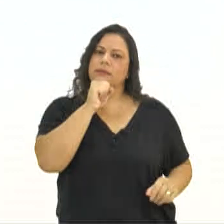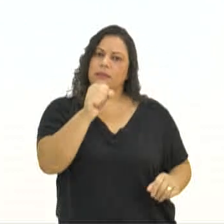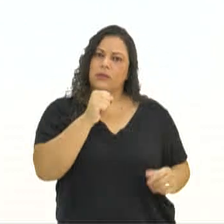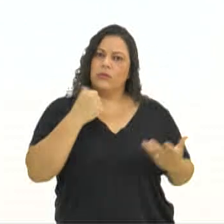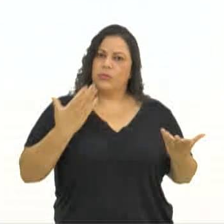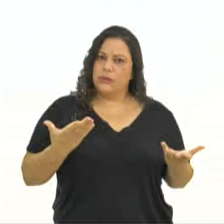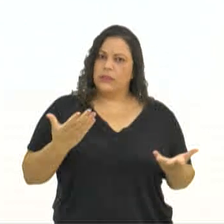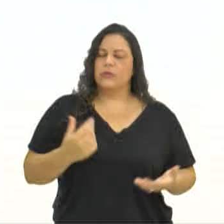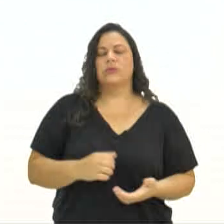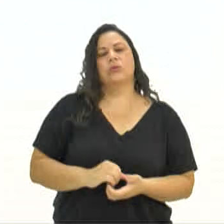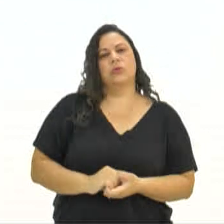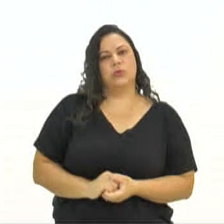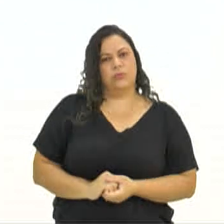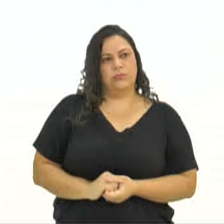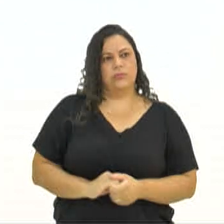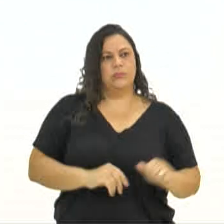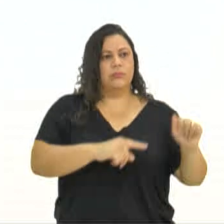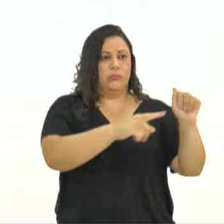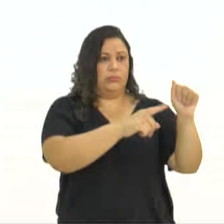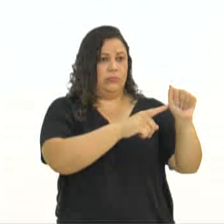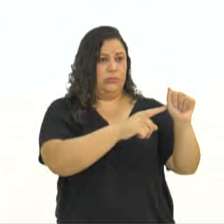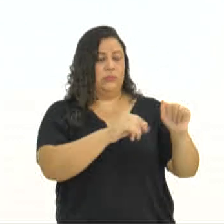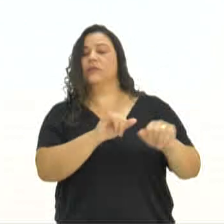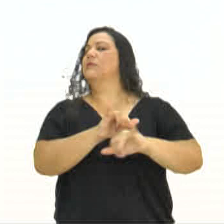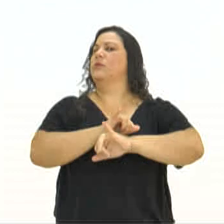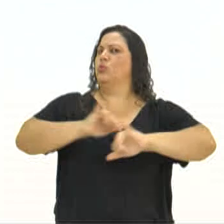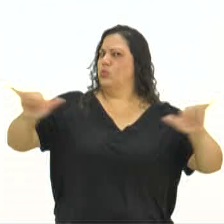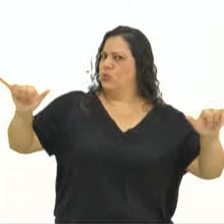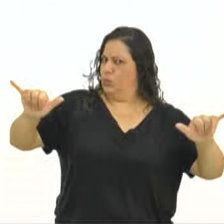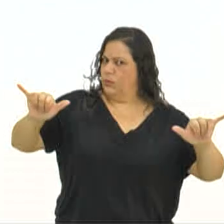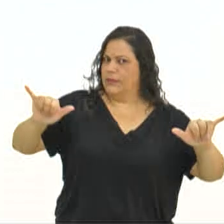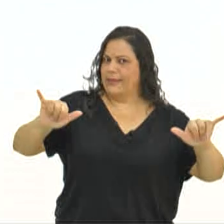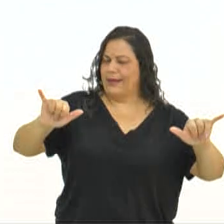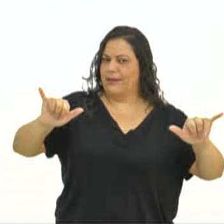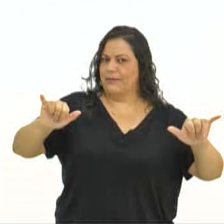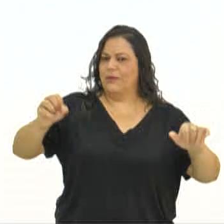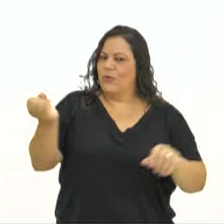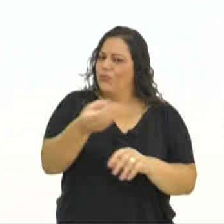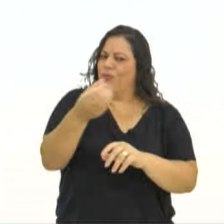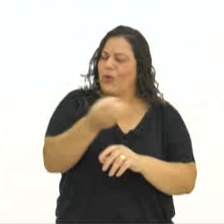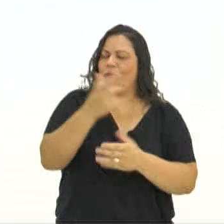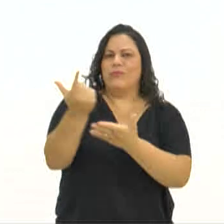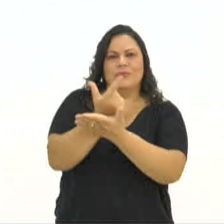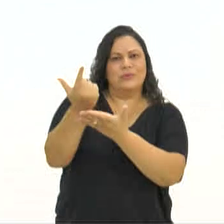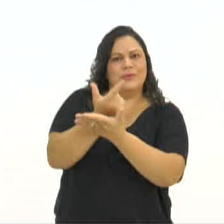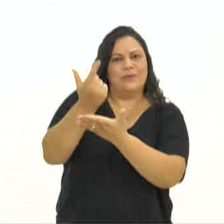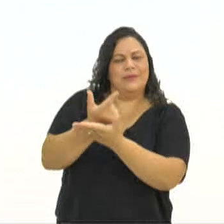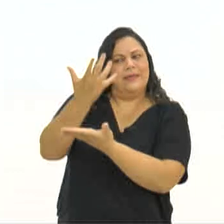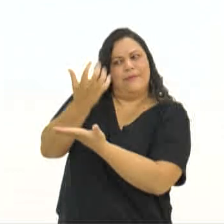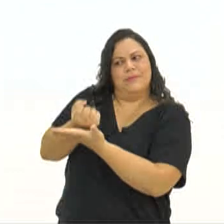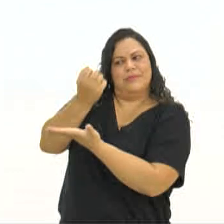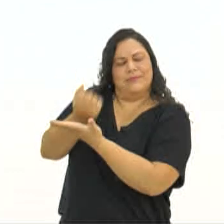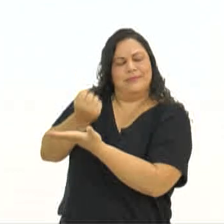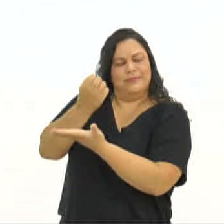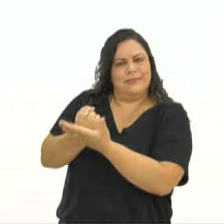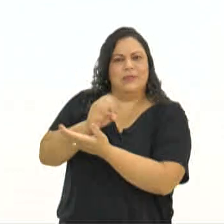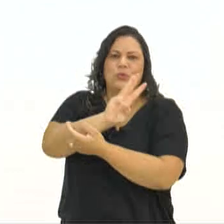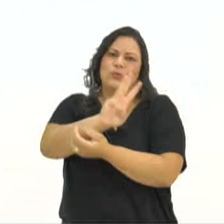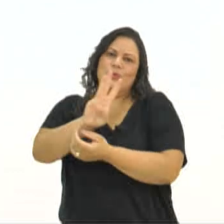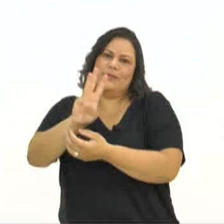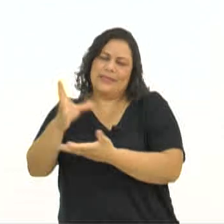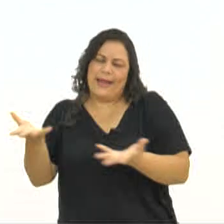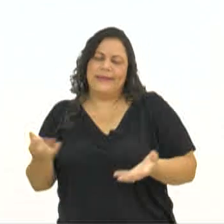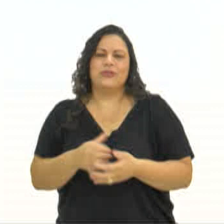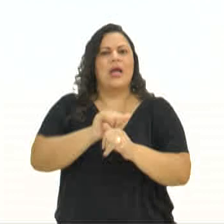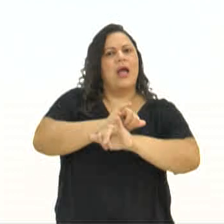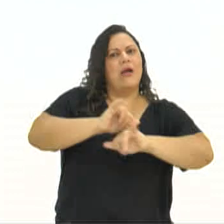A, divulgar o lançamento de novos livros eletrônicos nesse site? Ou B, anunciar que a venda de livros